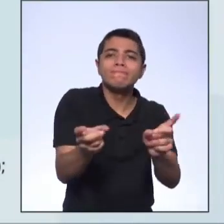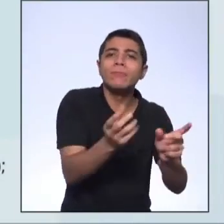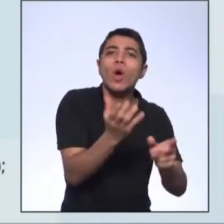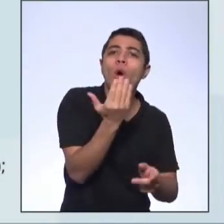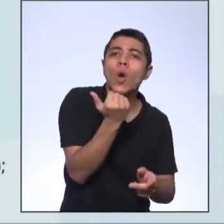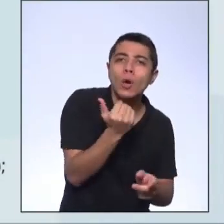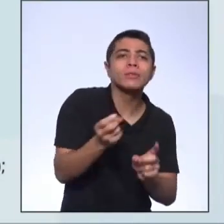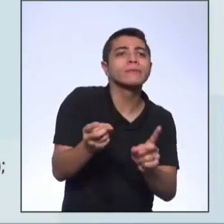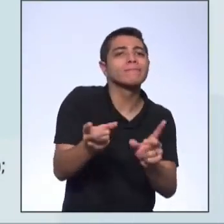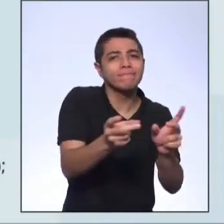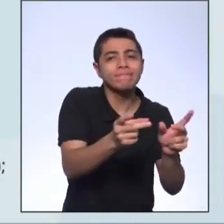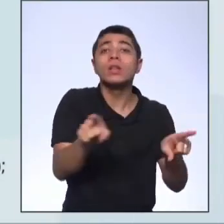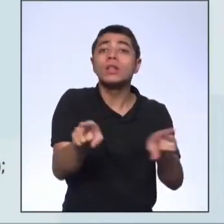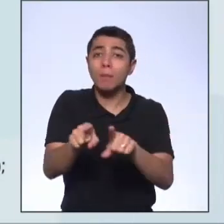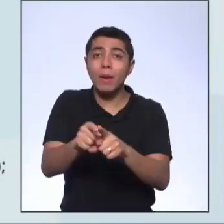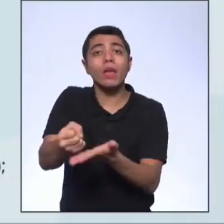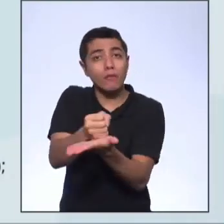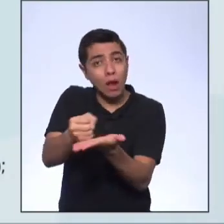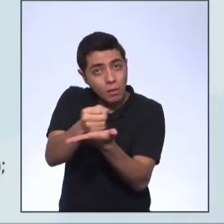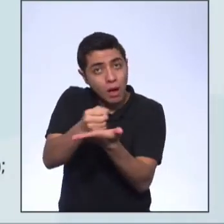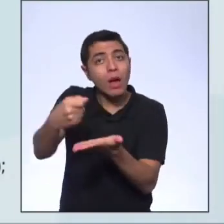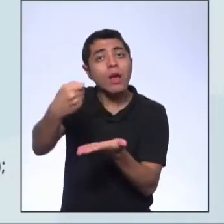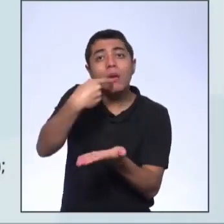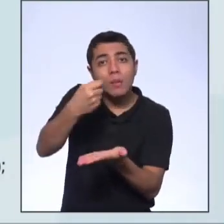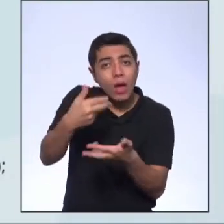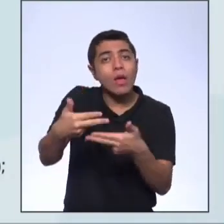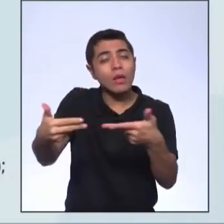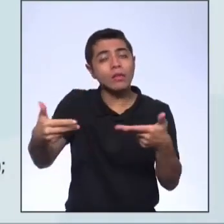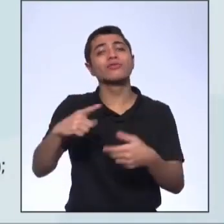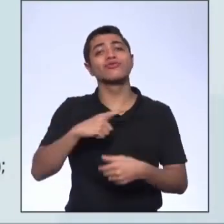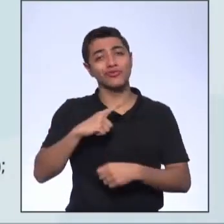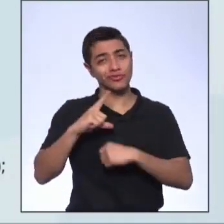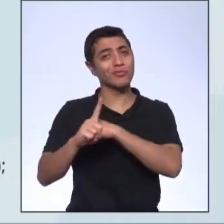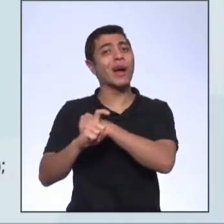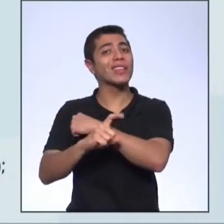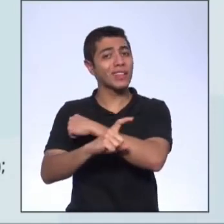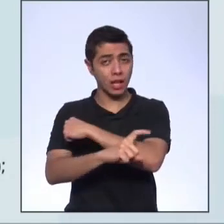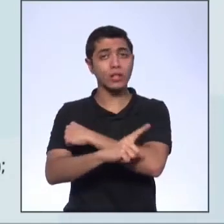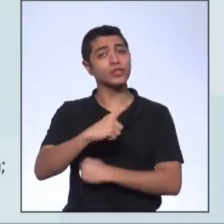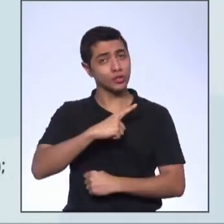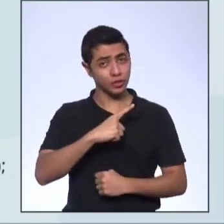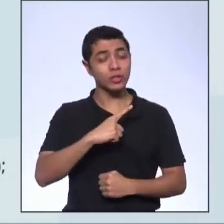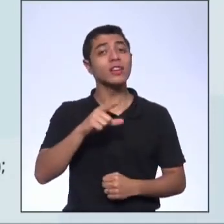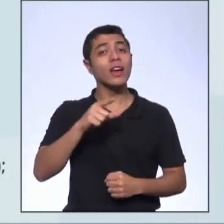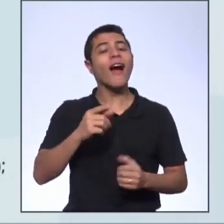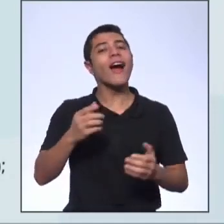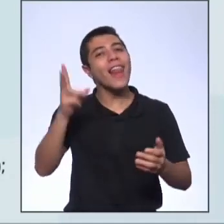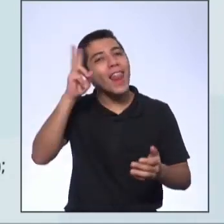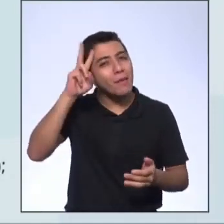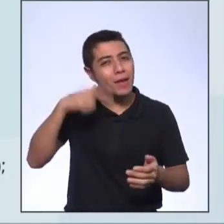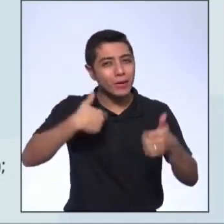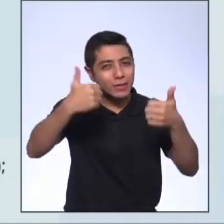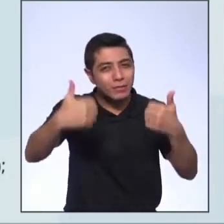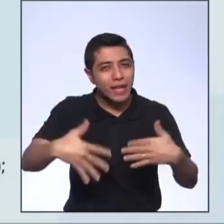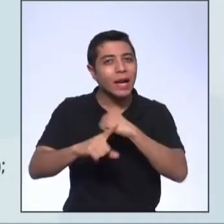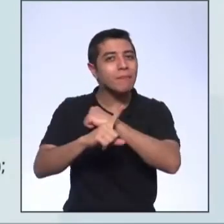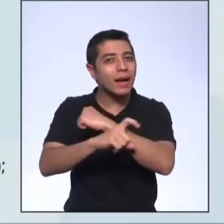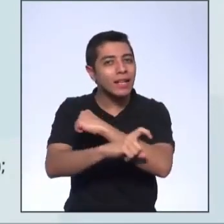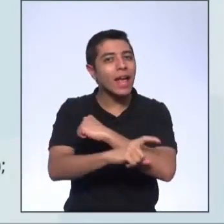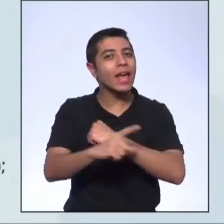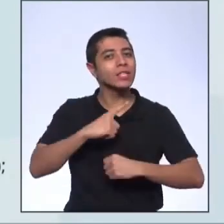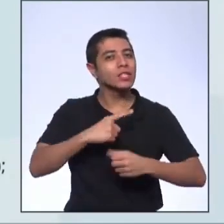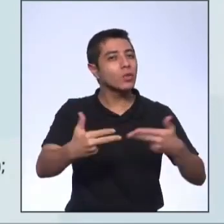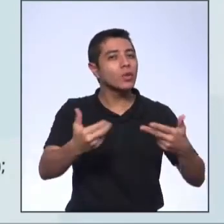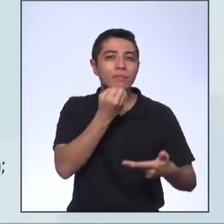para vocês que vocês iam, né, simpatizar com a bactéria agora? Por quê? Produção de iogurte, produção